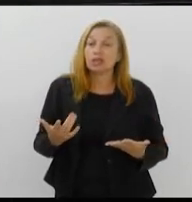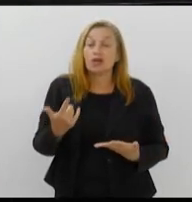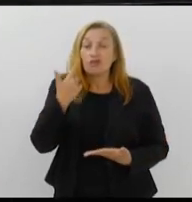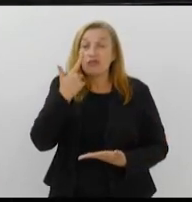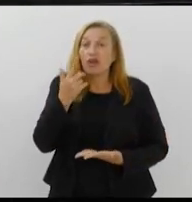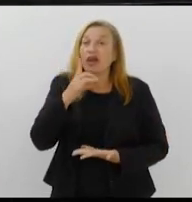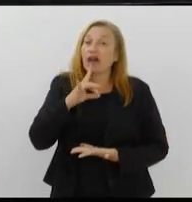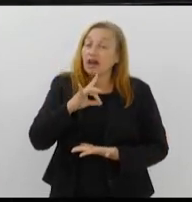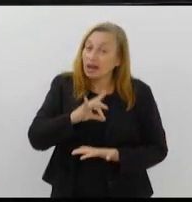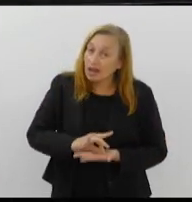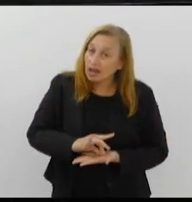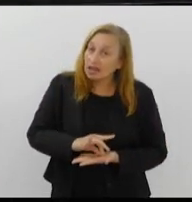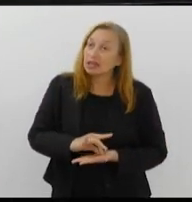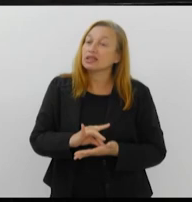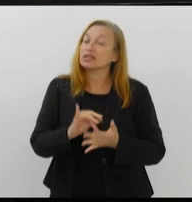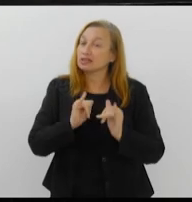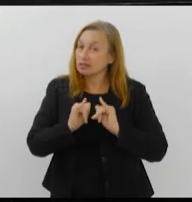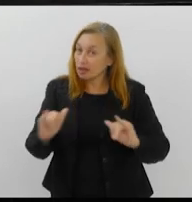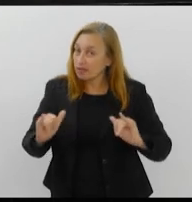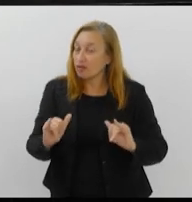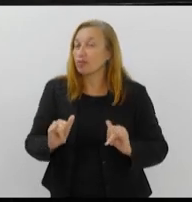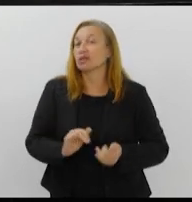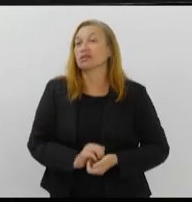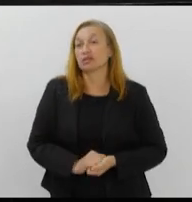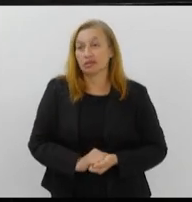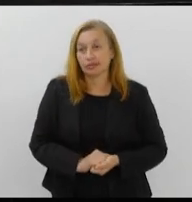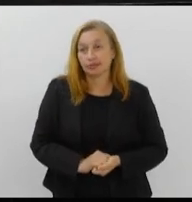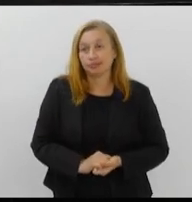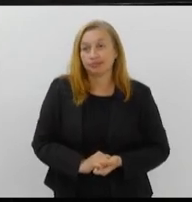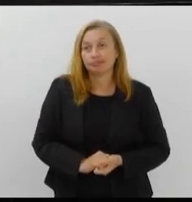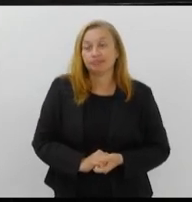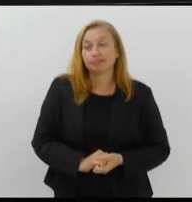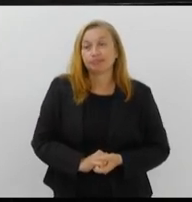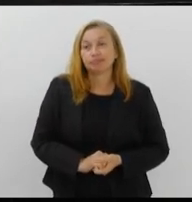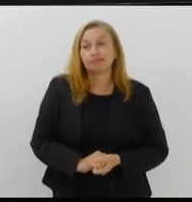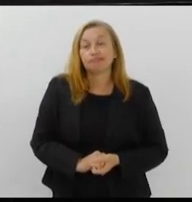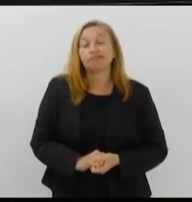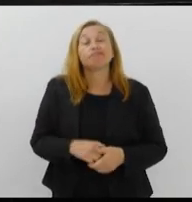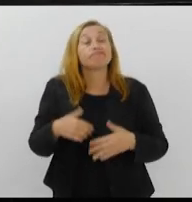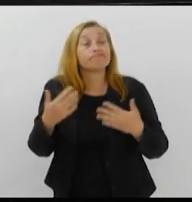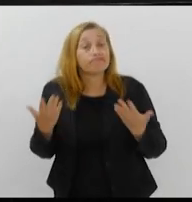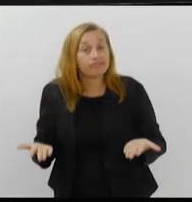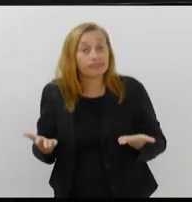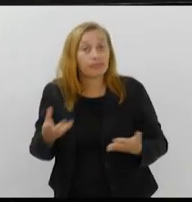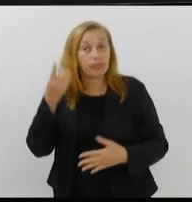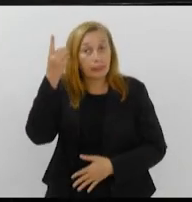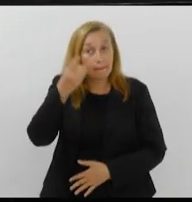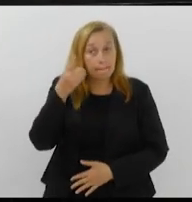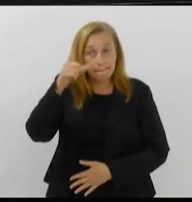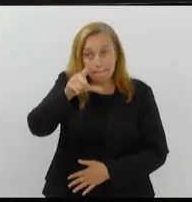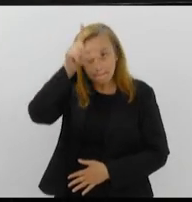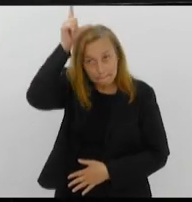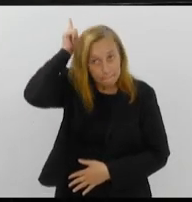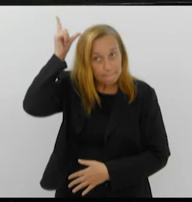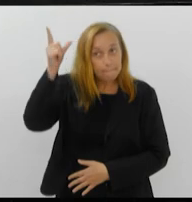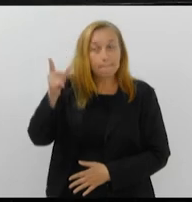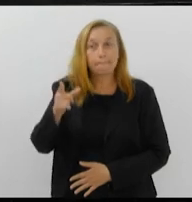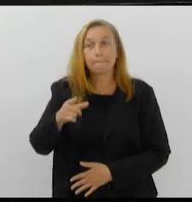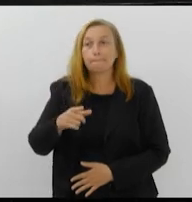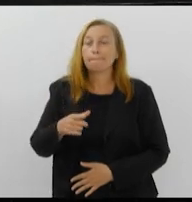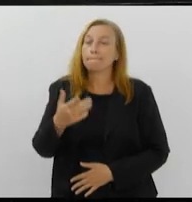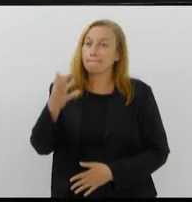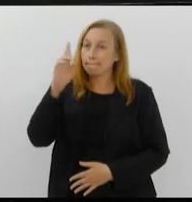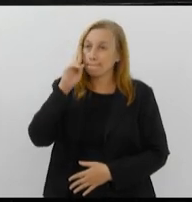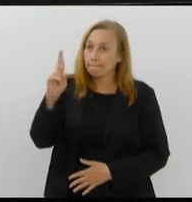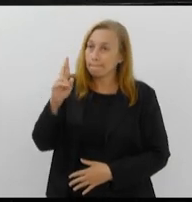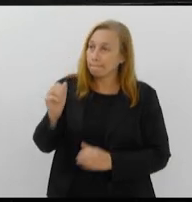veracidade de uma informação. Veracidade de uma informação. Então, deputado Luiz Paulo, Vossa Excelência participou